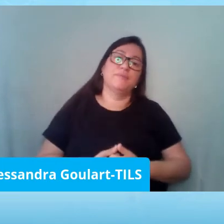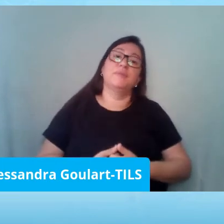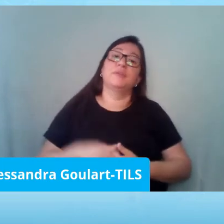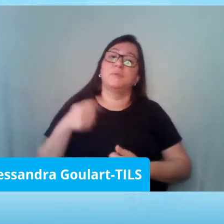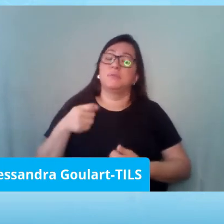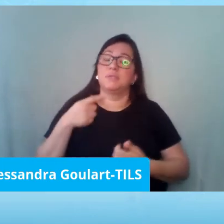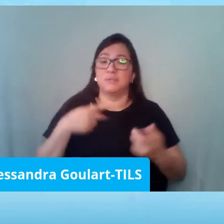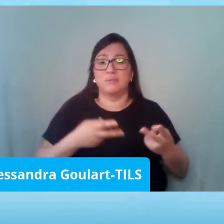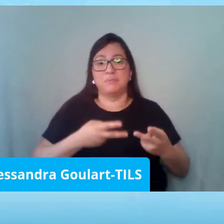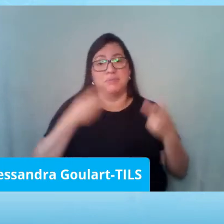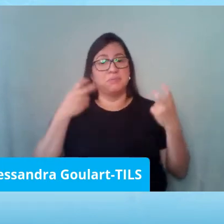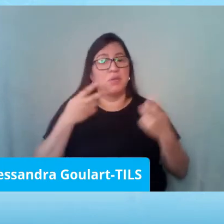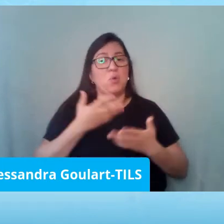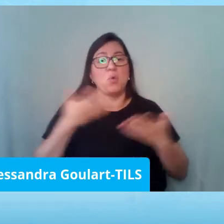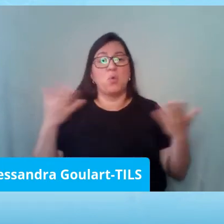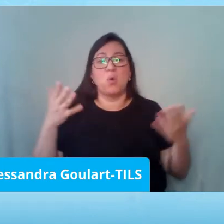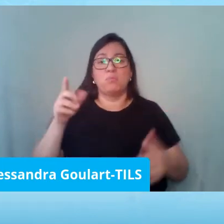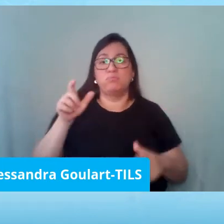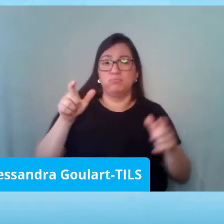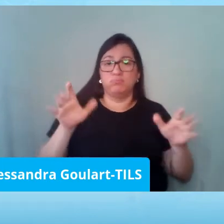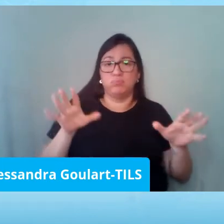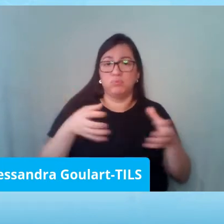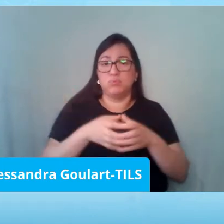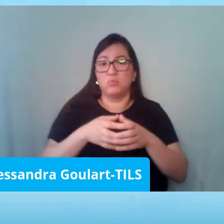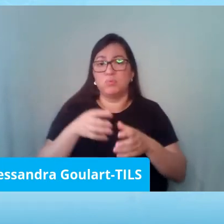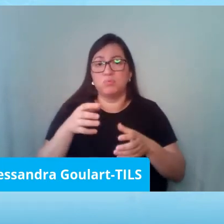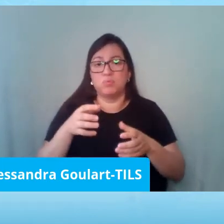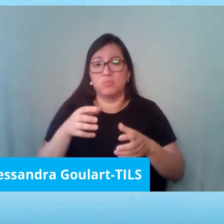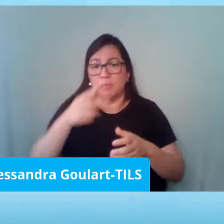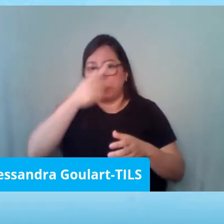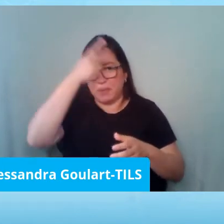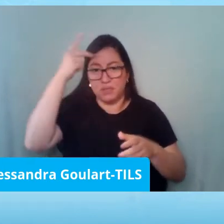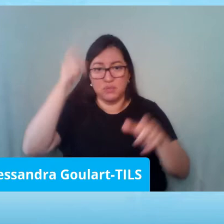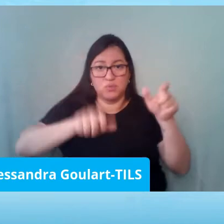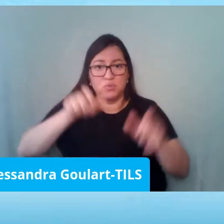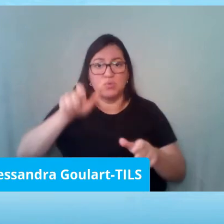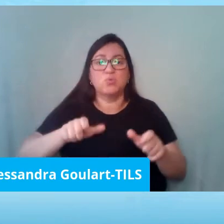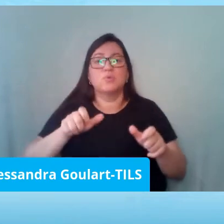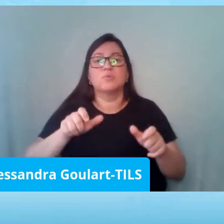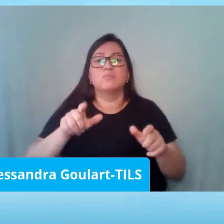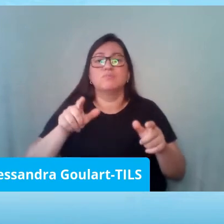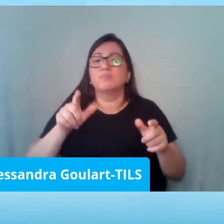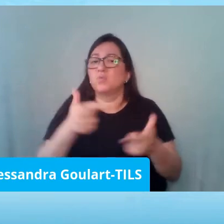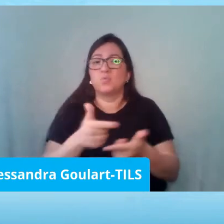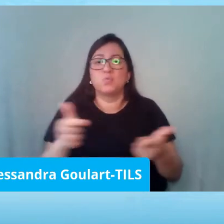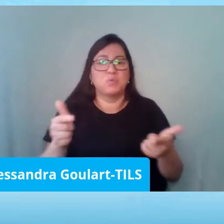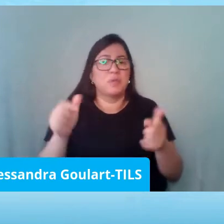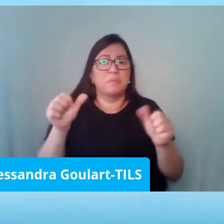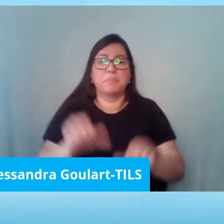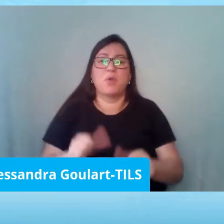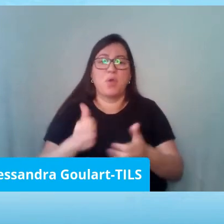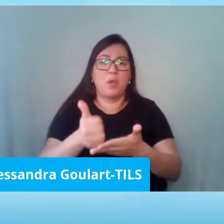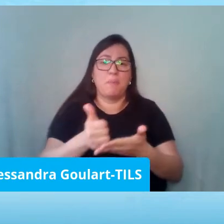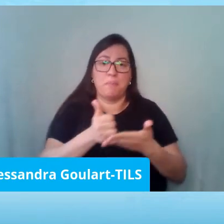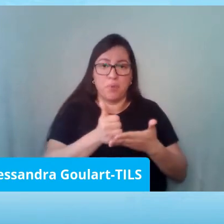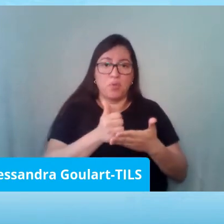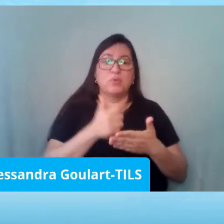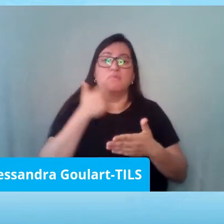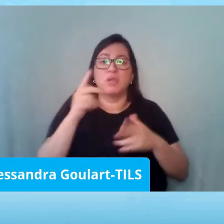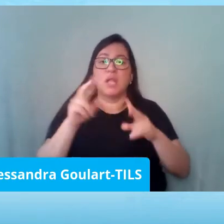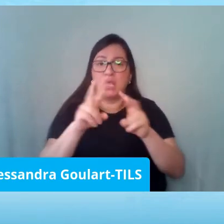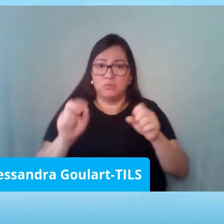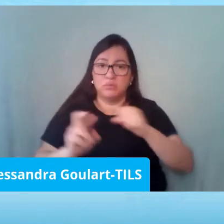olhar de quais são as pessoas que no meu território estão mais vulneráveis, né? Pelo contexto tanto racial quanto pelo